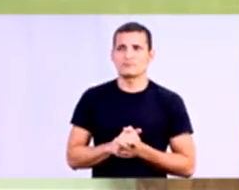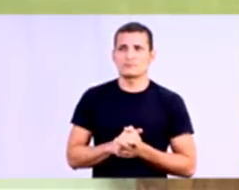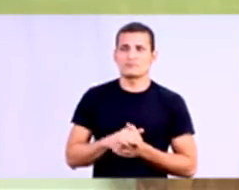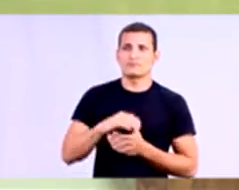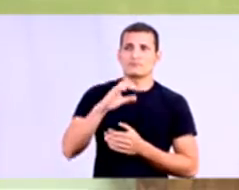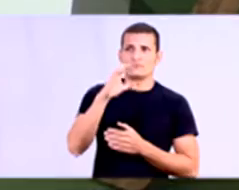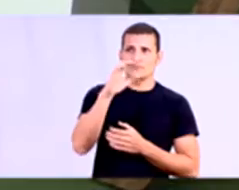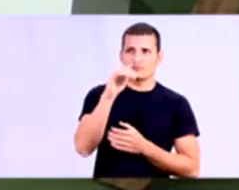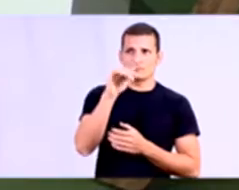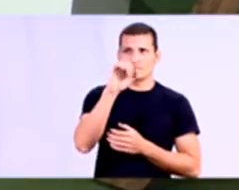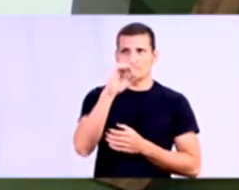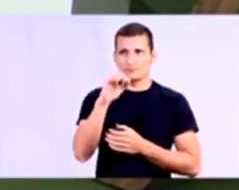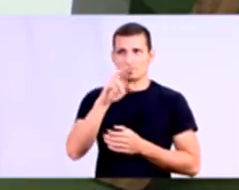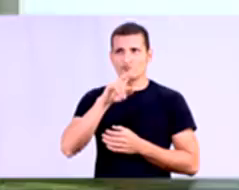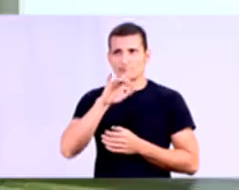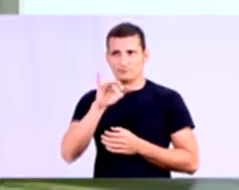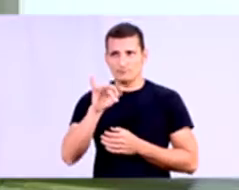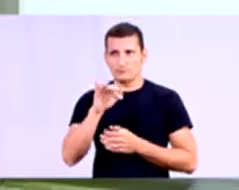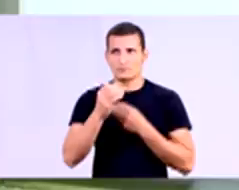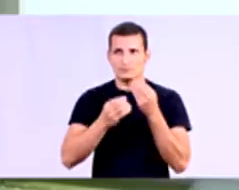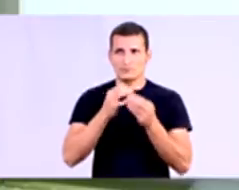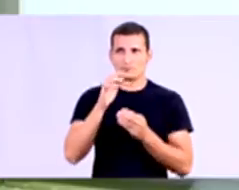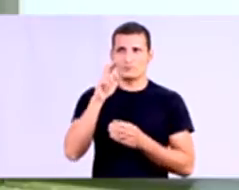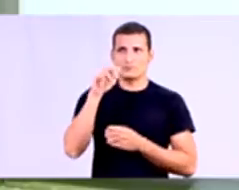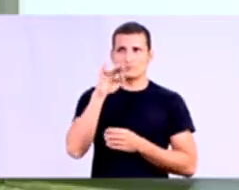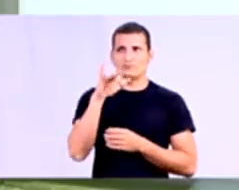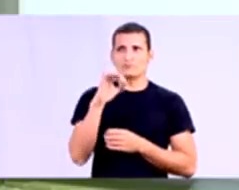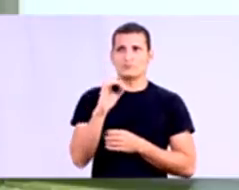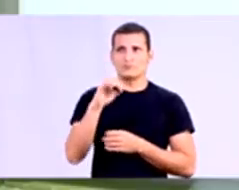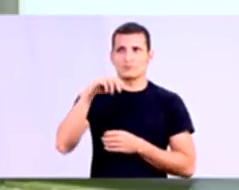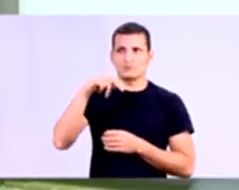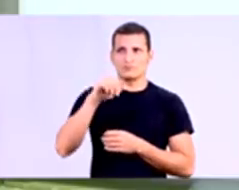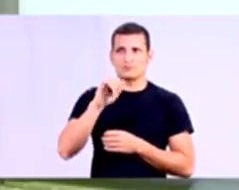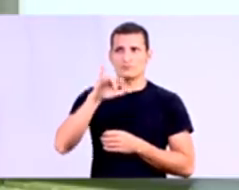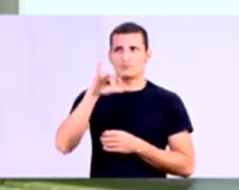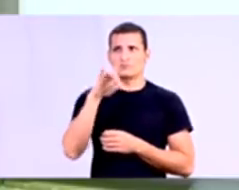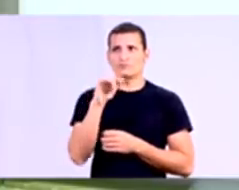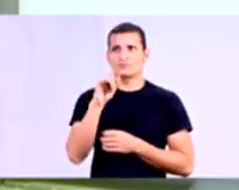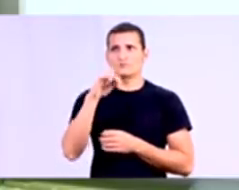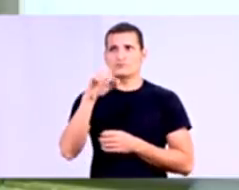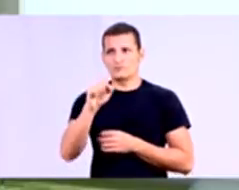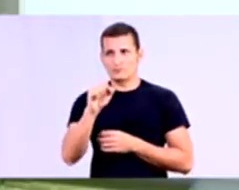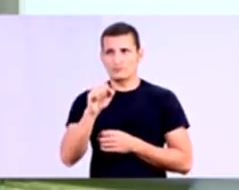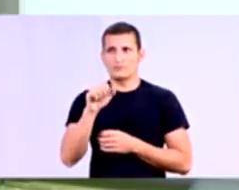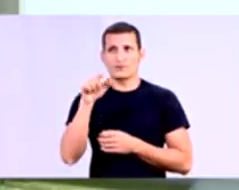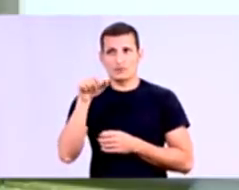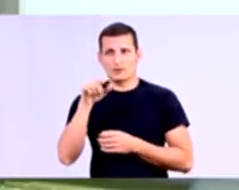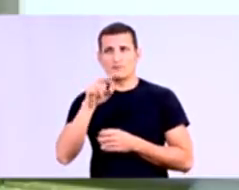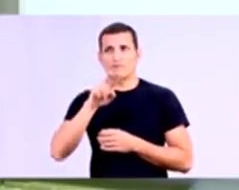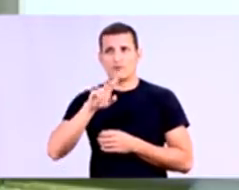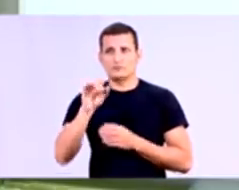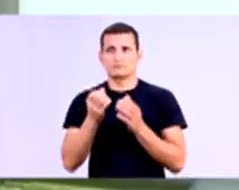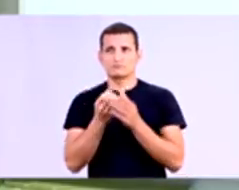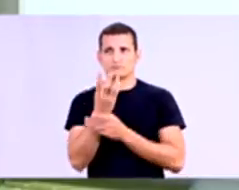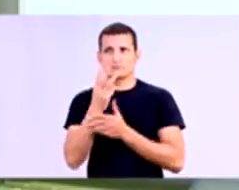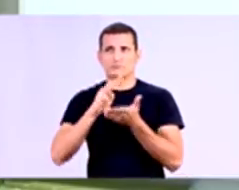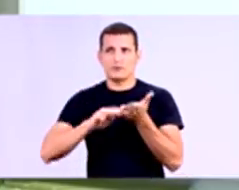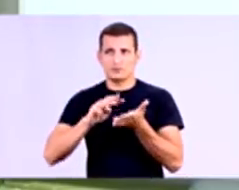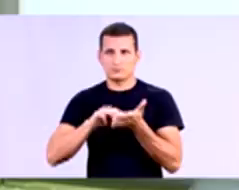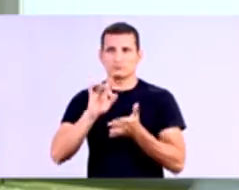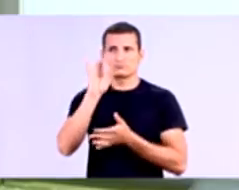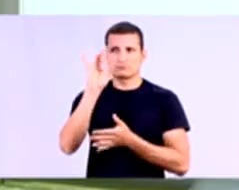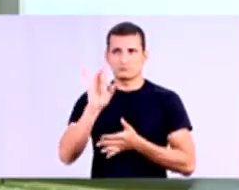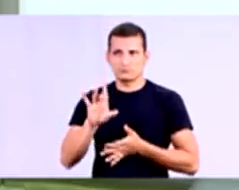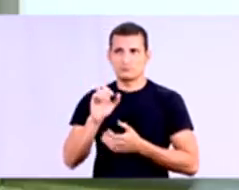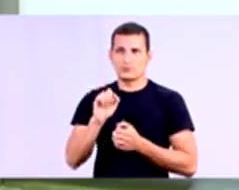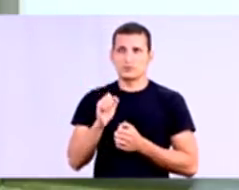caso de uso, ele vai definir as funcionalidades. E essa funcionalidade é que vai gerar os métodos. Cada funcionalidade pode